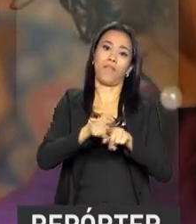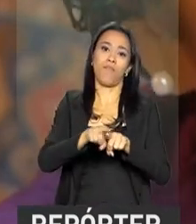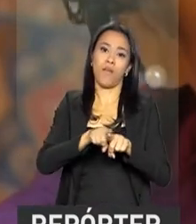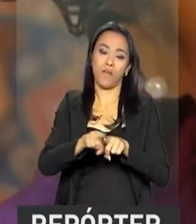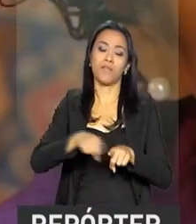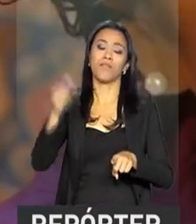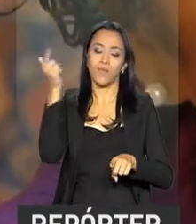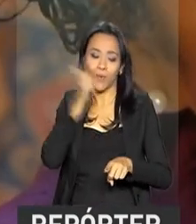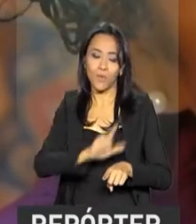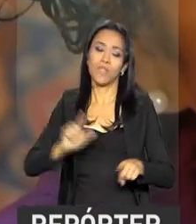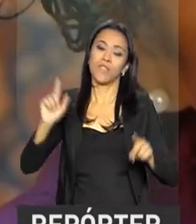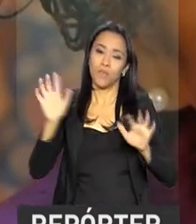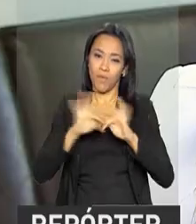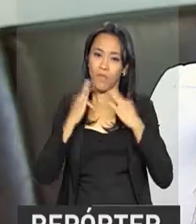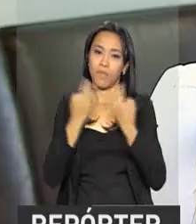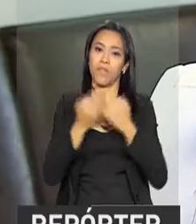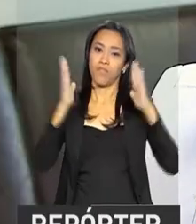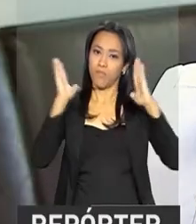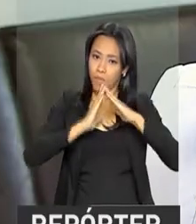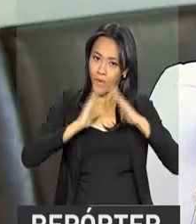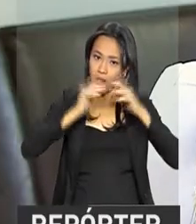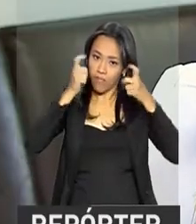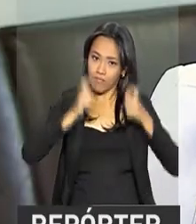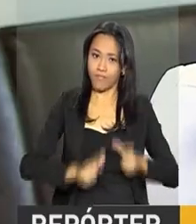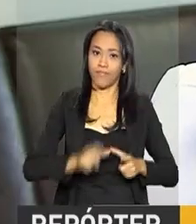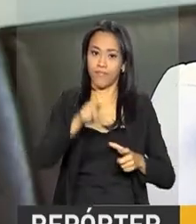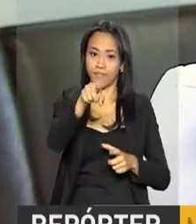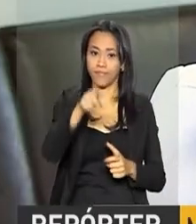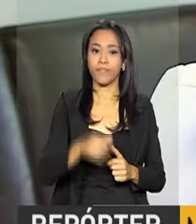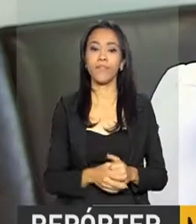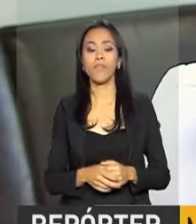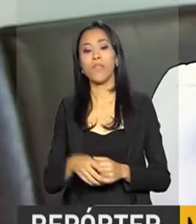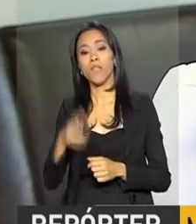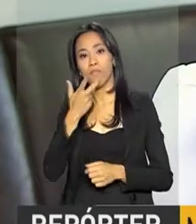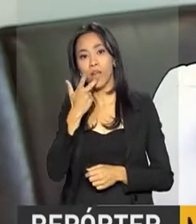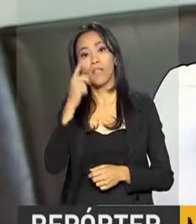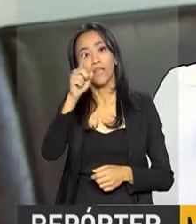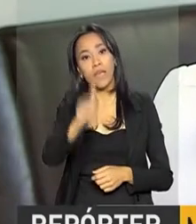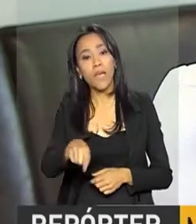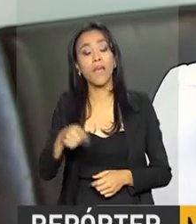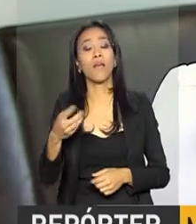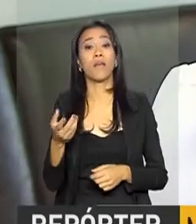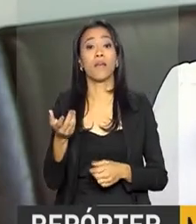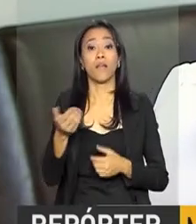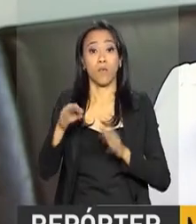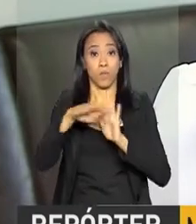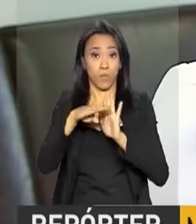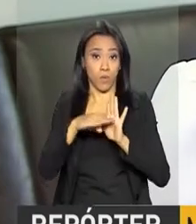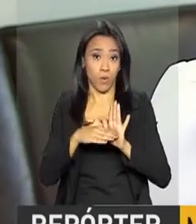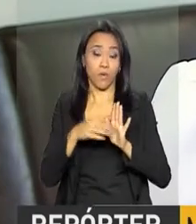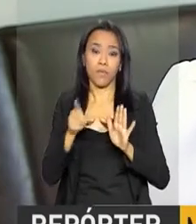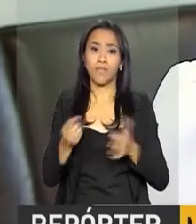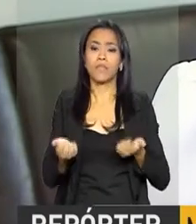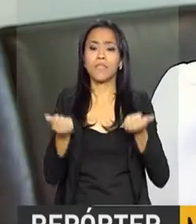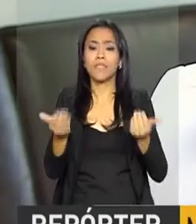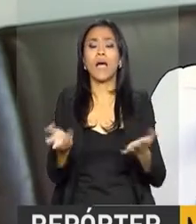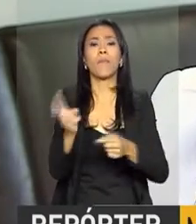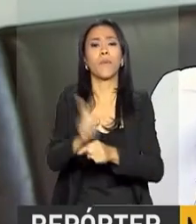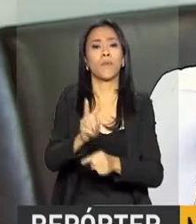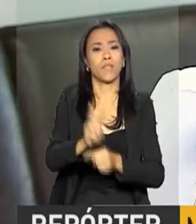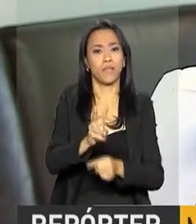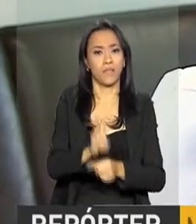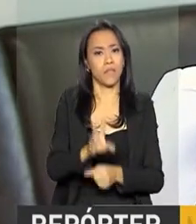encontraram uma família definitiva. É um serviço que também se propõe a ofertar proteção, mas não